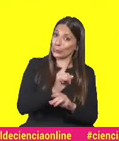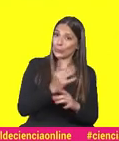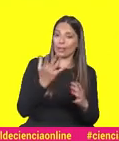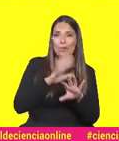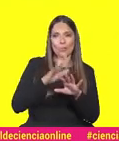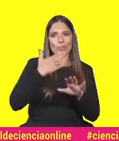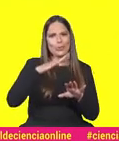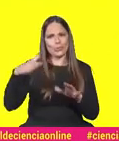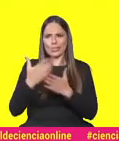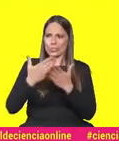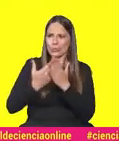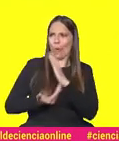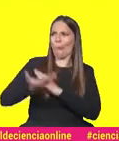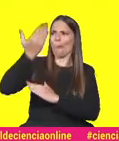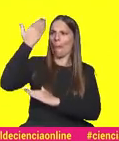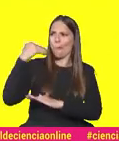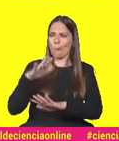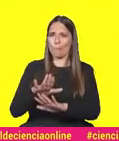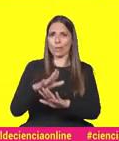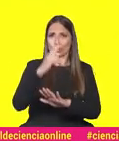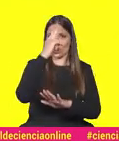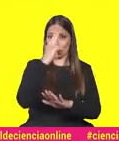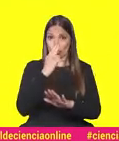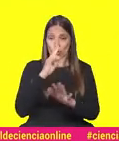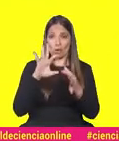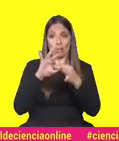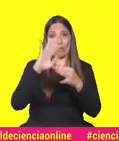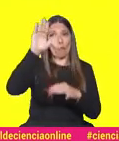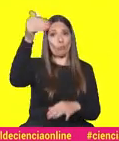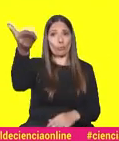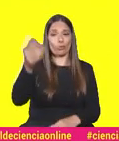uma ciência que estuda o passado, mas constrói as pontes do futuro.